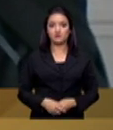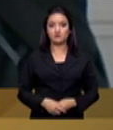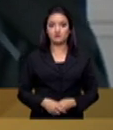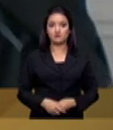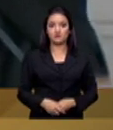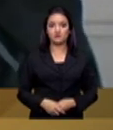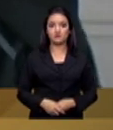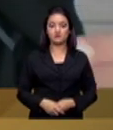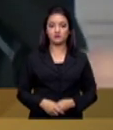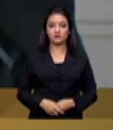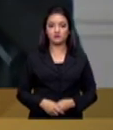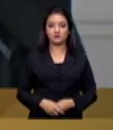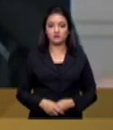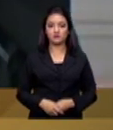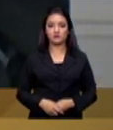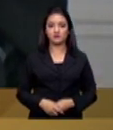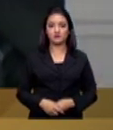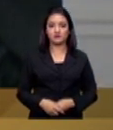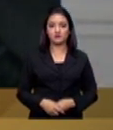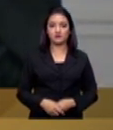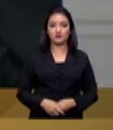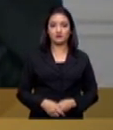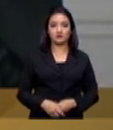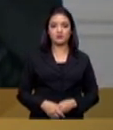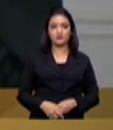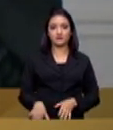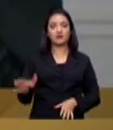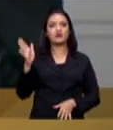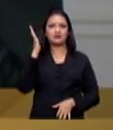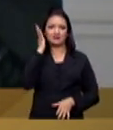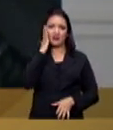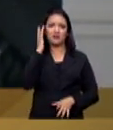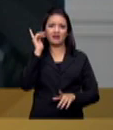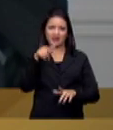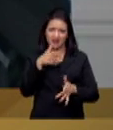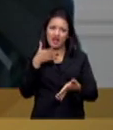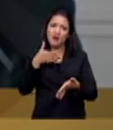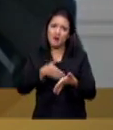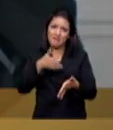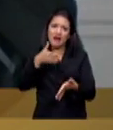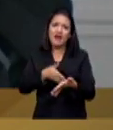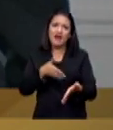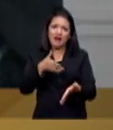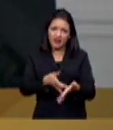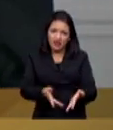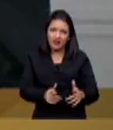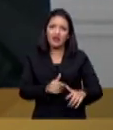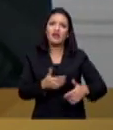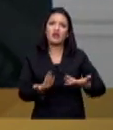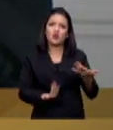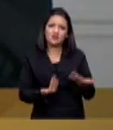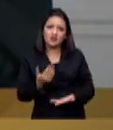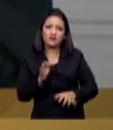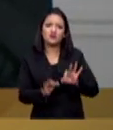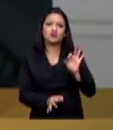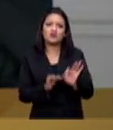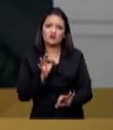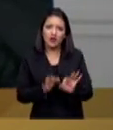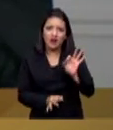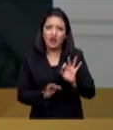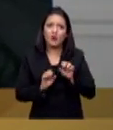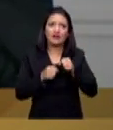entender que é uma criação de um obstáculo à prestação jurisdicional e à defesa do direito líquido e certo do